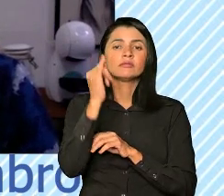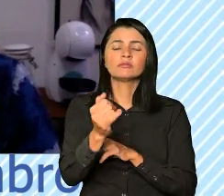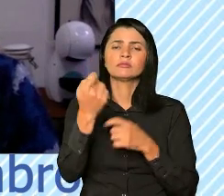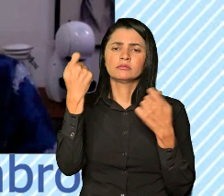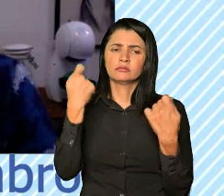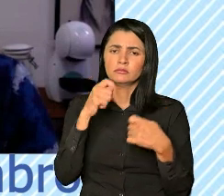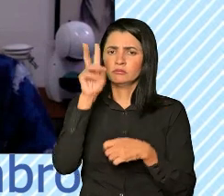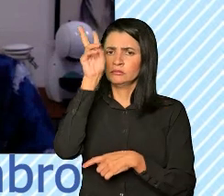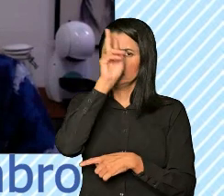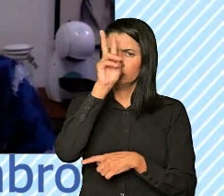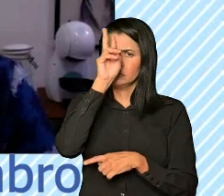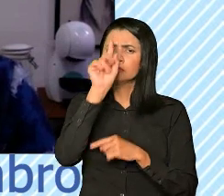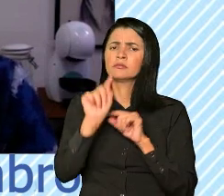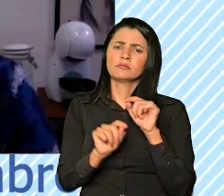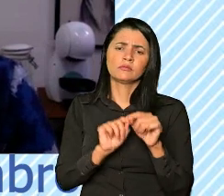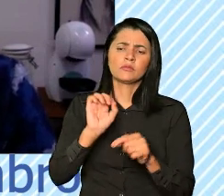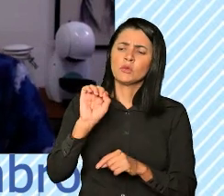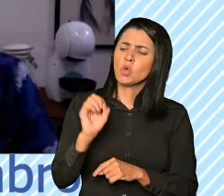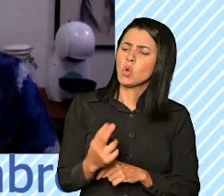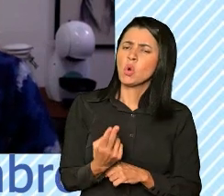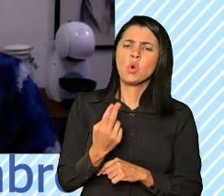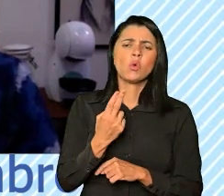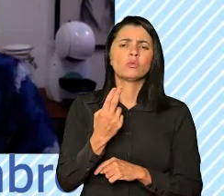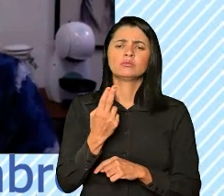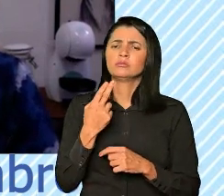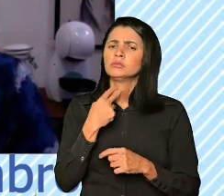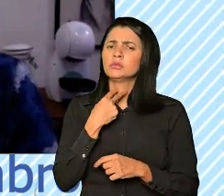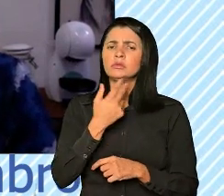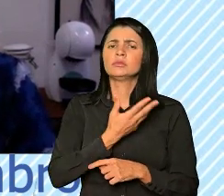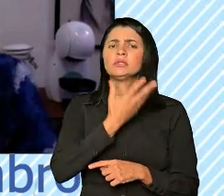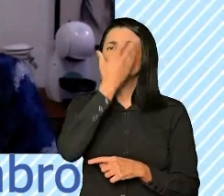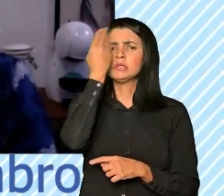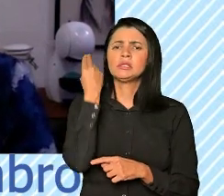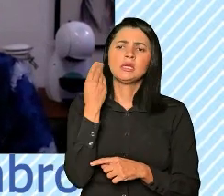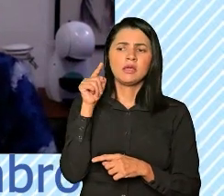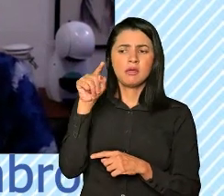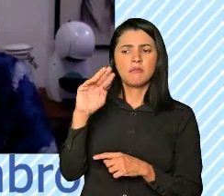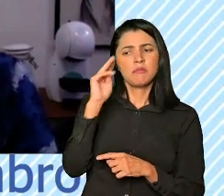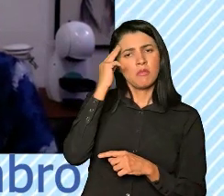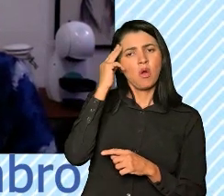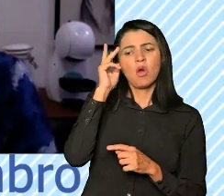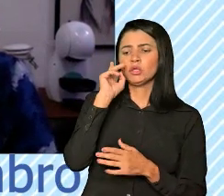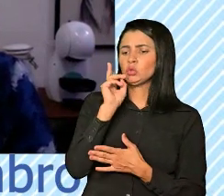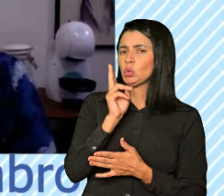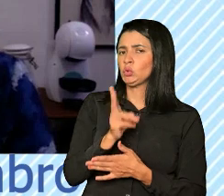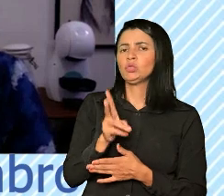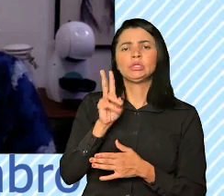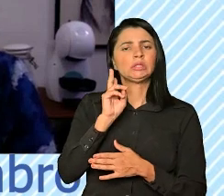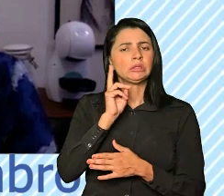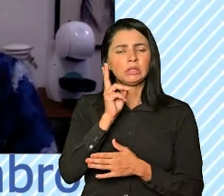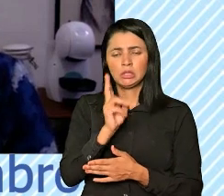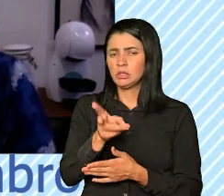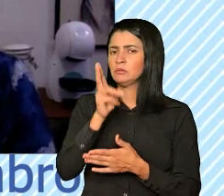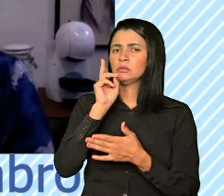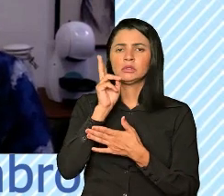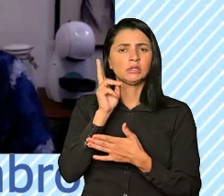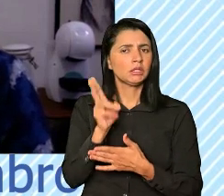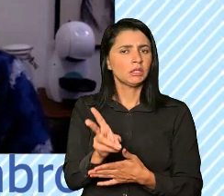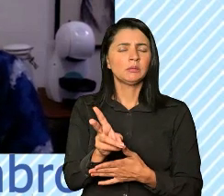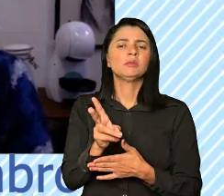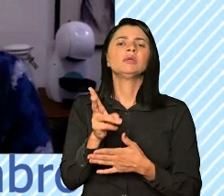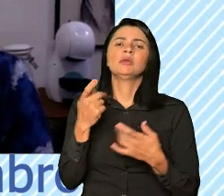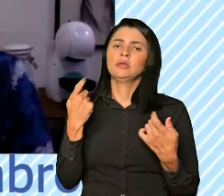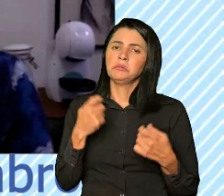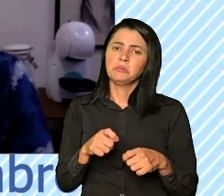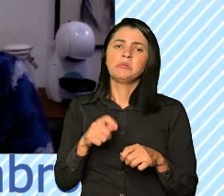precisamos lembrar, ou não podemos esquecer. Essa memória ela tem que ser diária, ela tem que ser cotidiana, ela